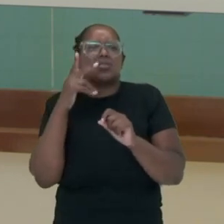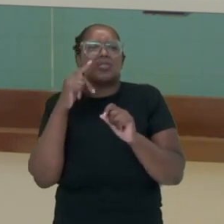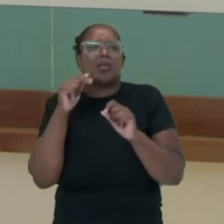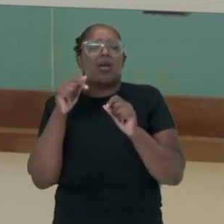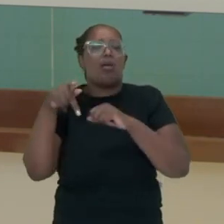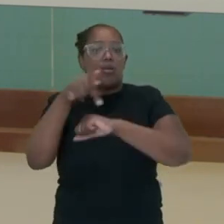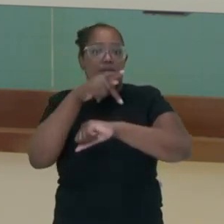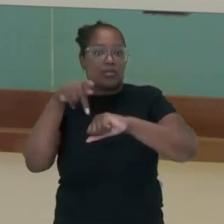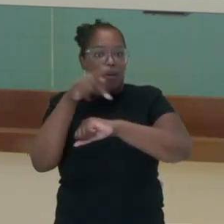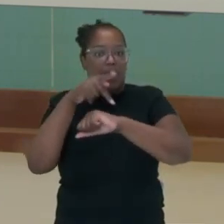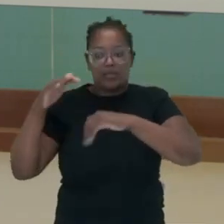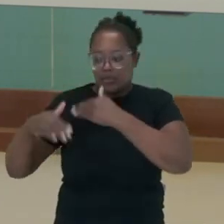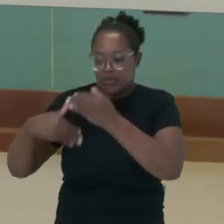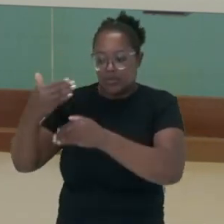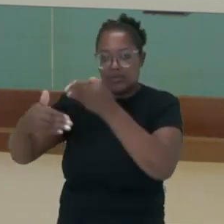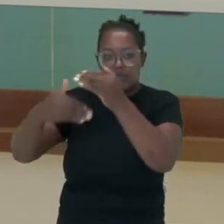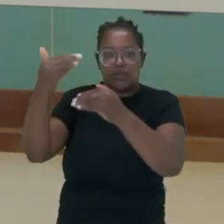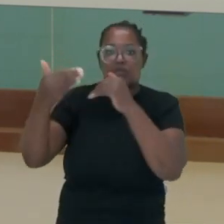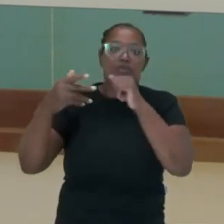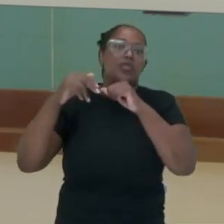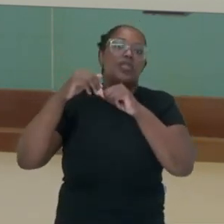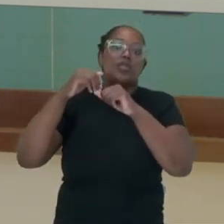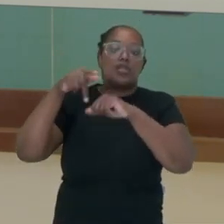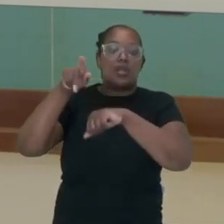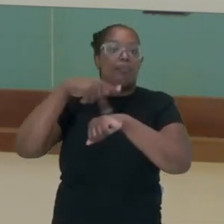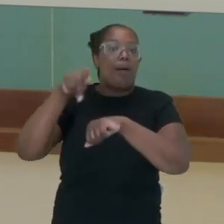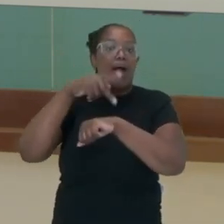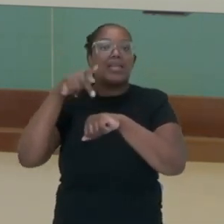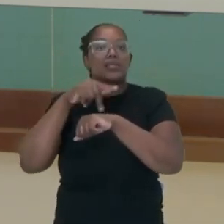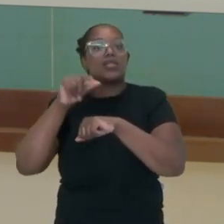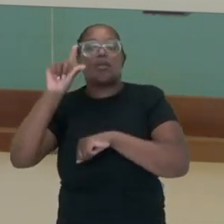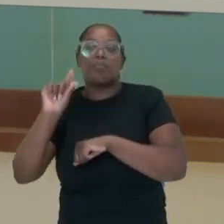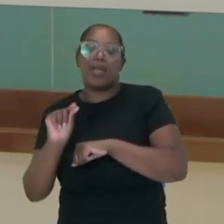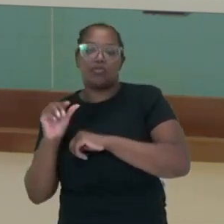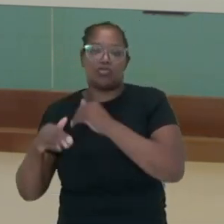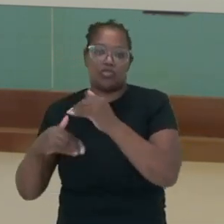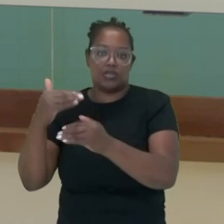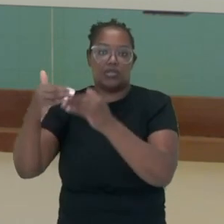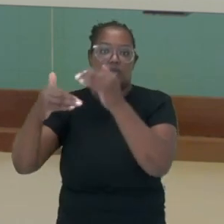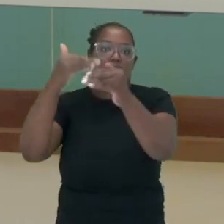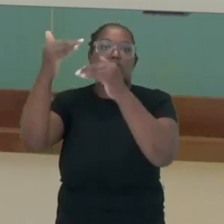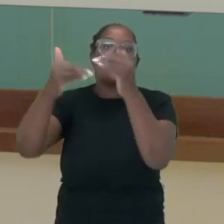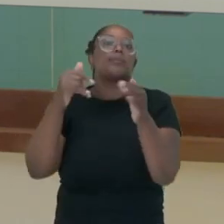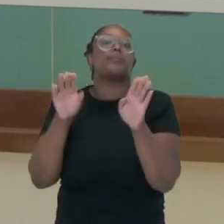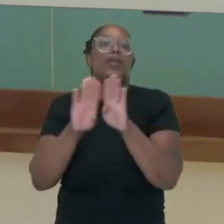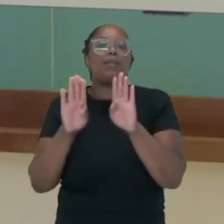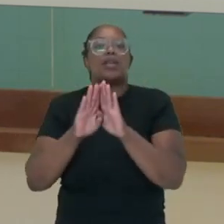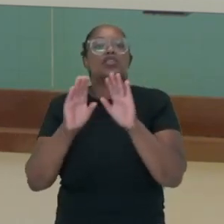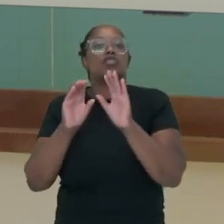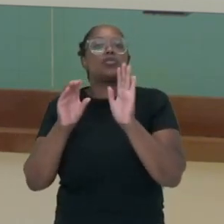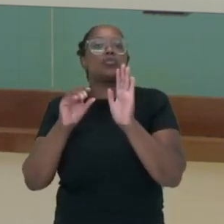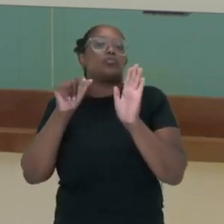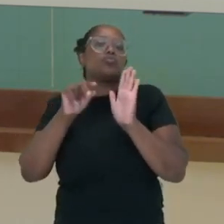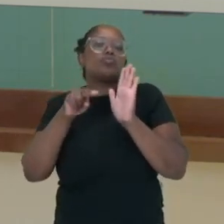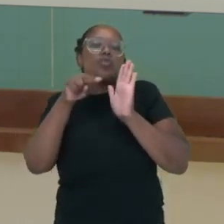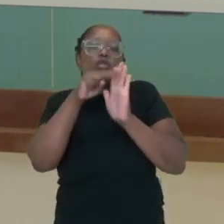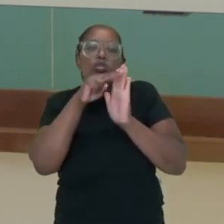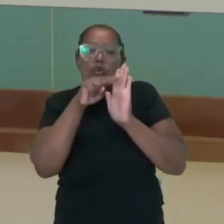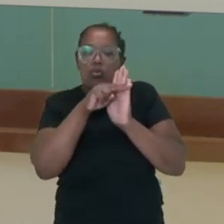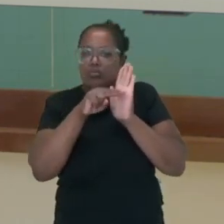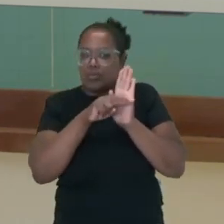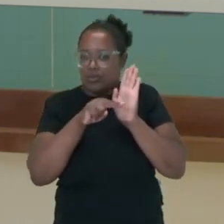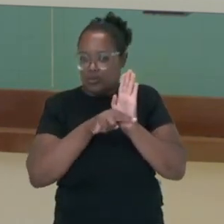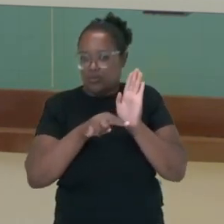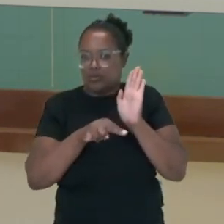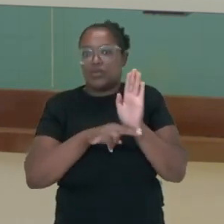chamados desenvolvidos e subdesenvolvidos, várias temáticas envolvidas no sentido de classificação desses países foram feitas,